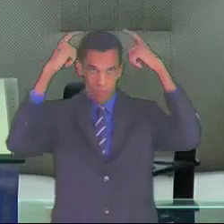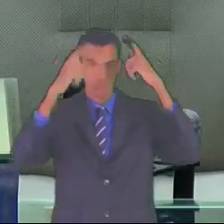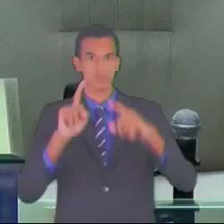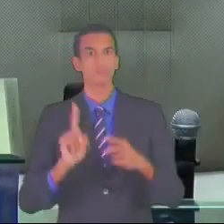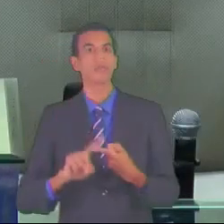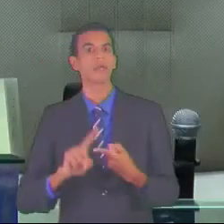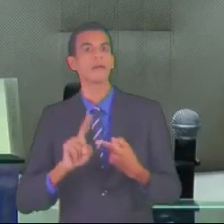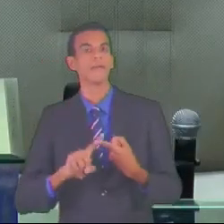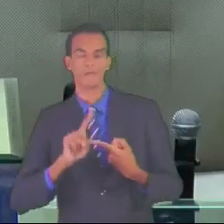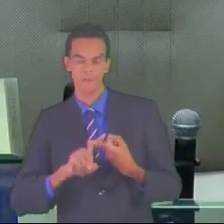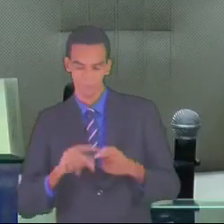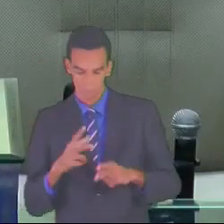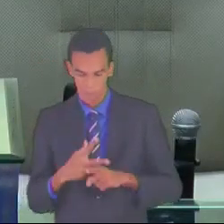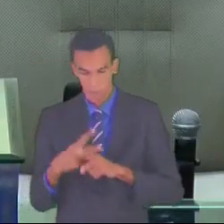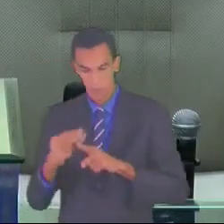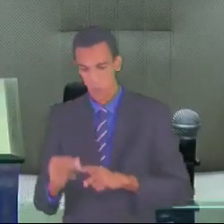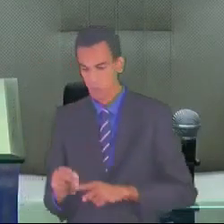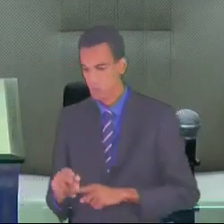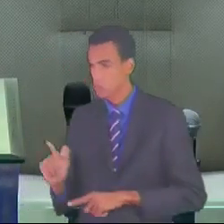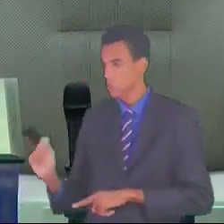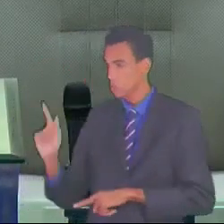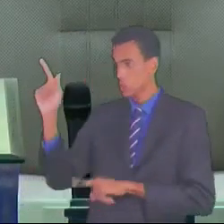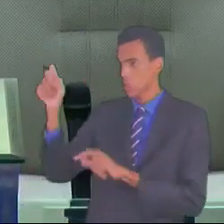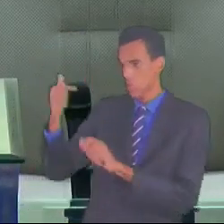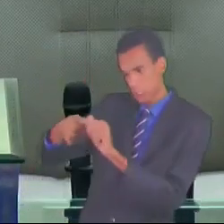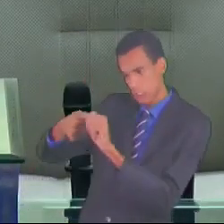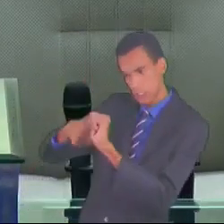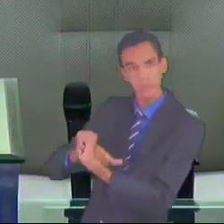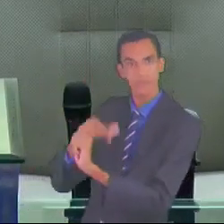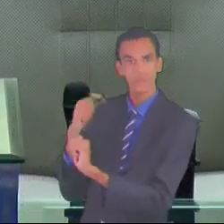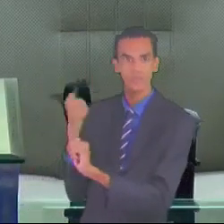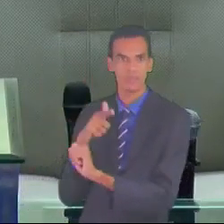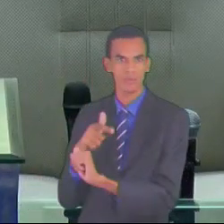vai me dar vitória diante desse incircunciso.